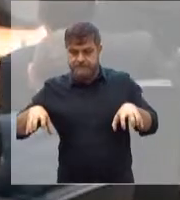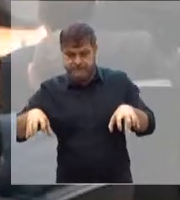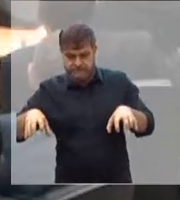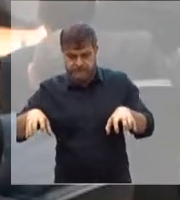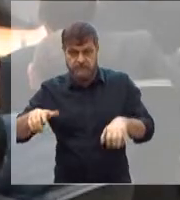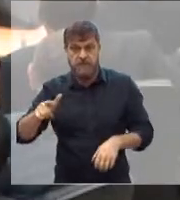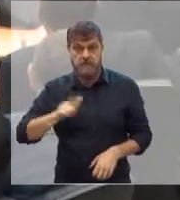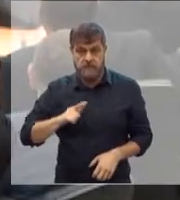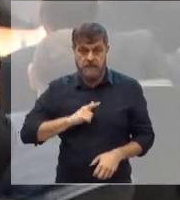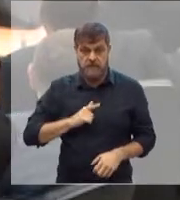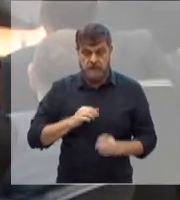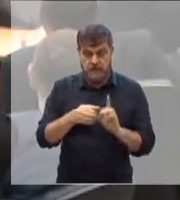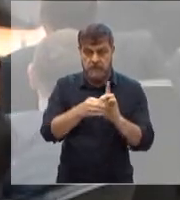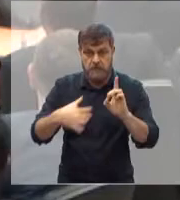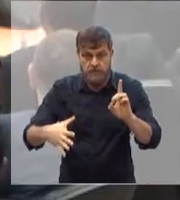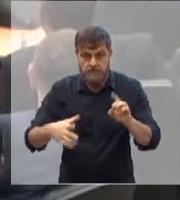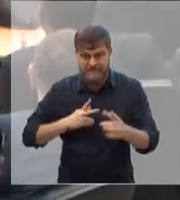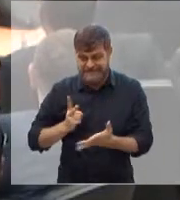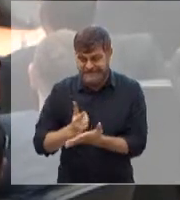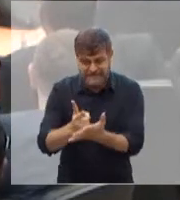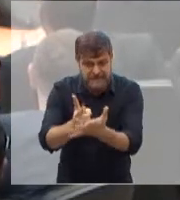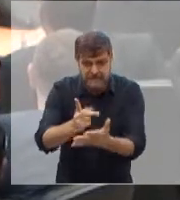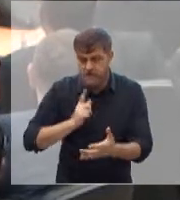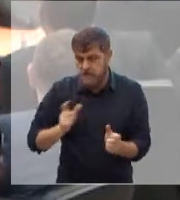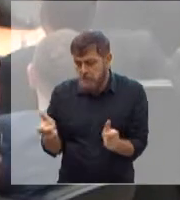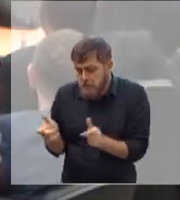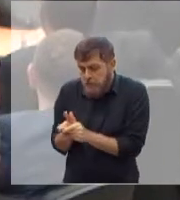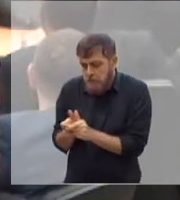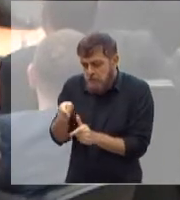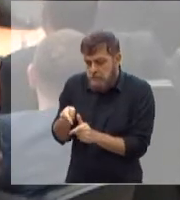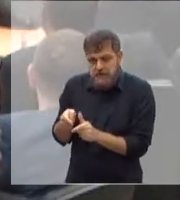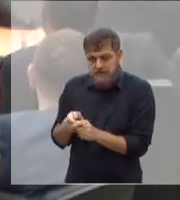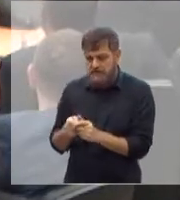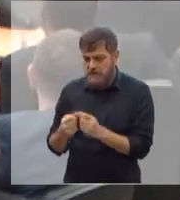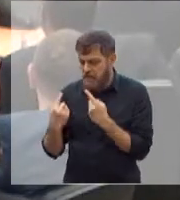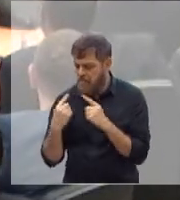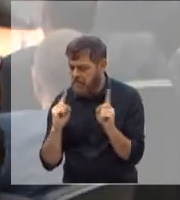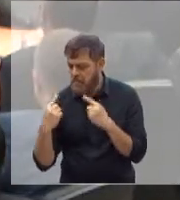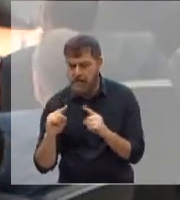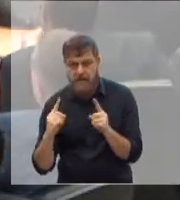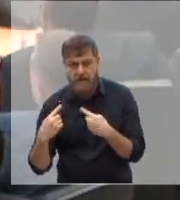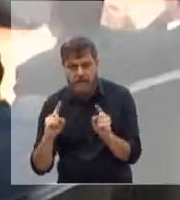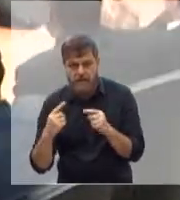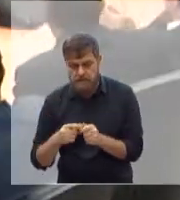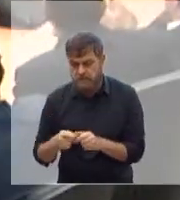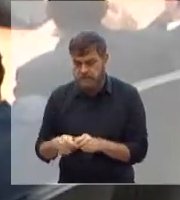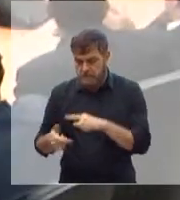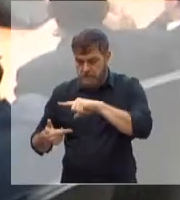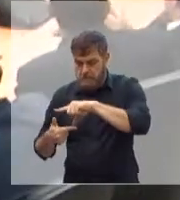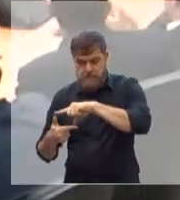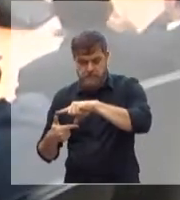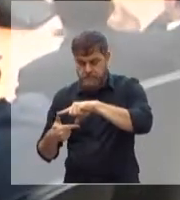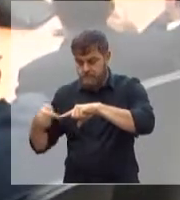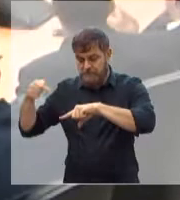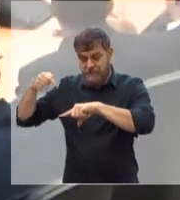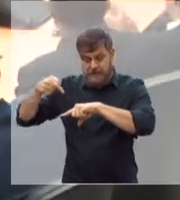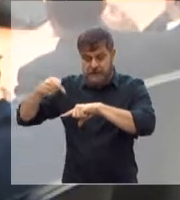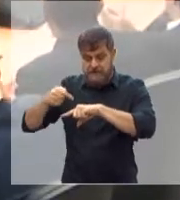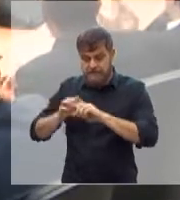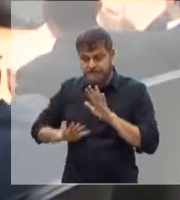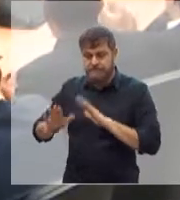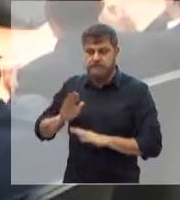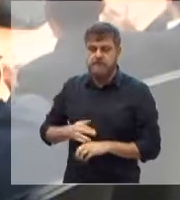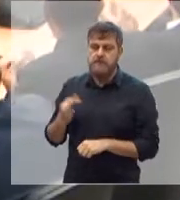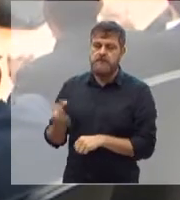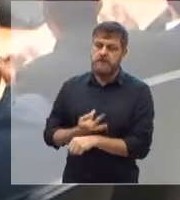extrema esquerda e extrema direita. Então, toda democracia ela tem aquele grupinho das pontas, os extremismos. Os